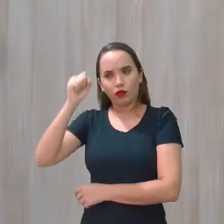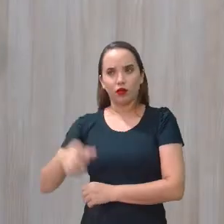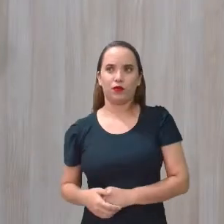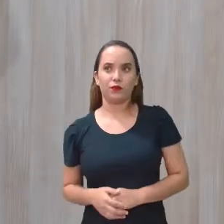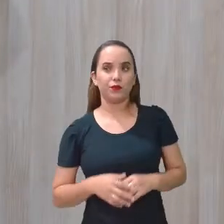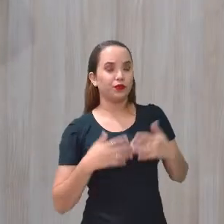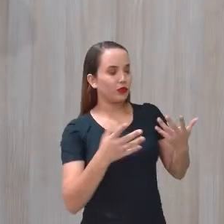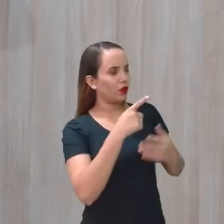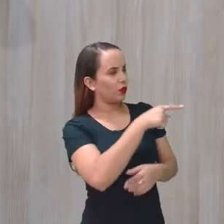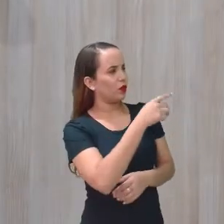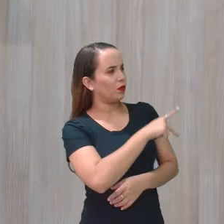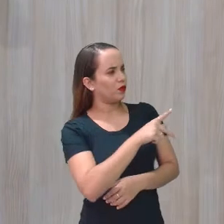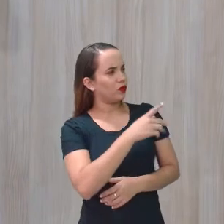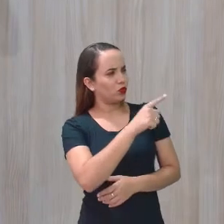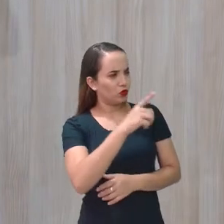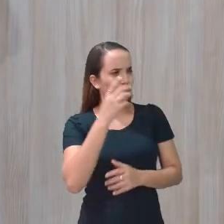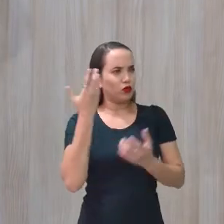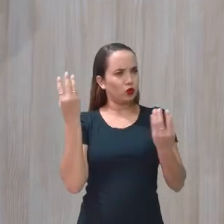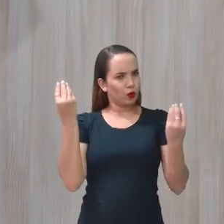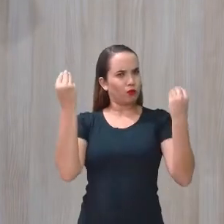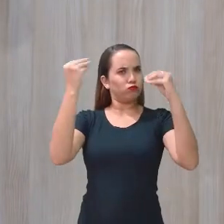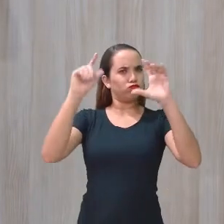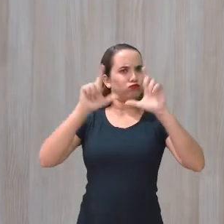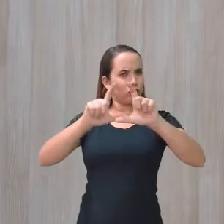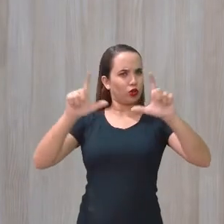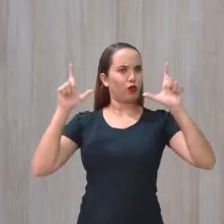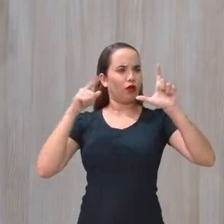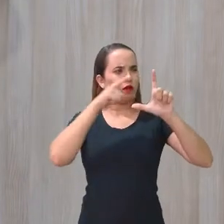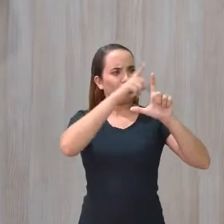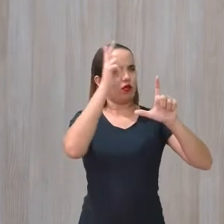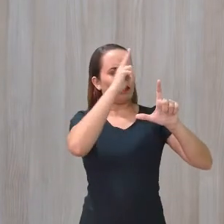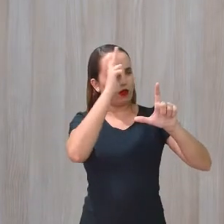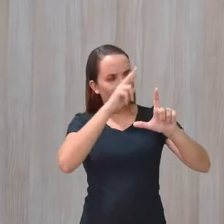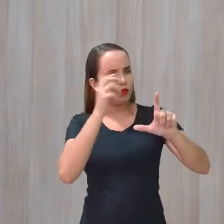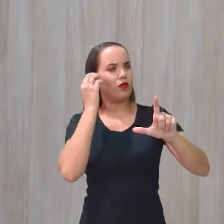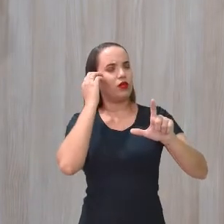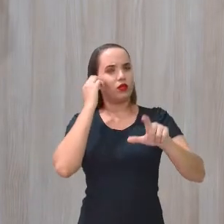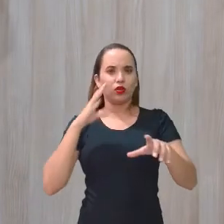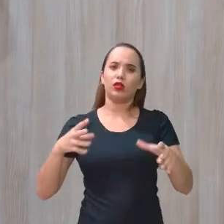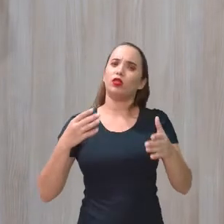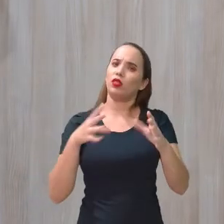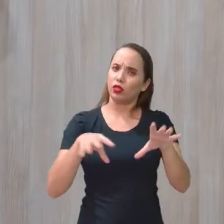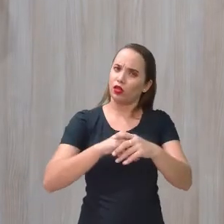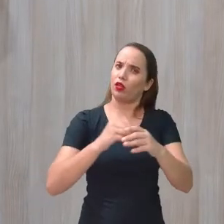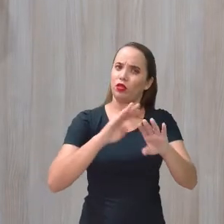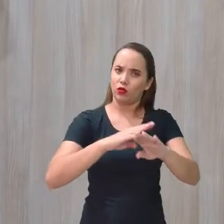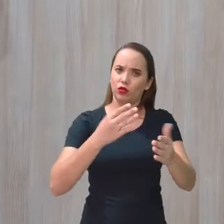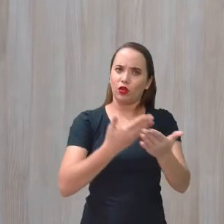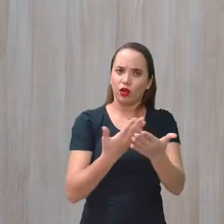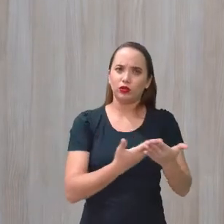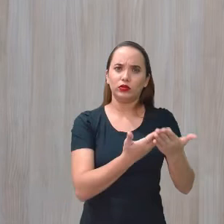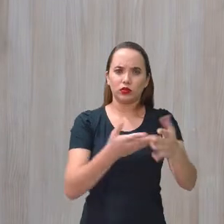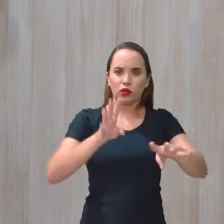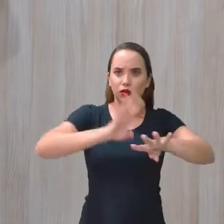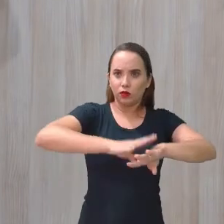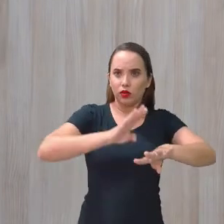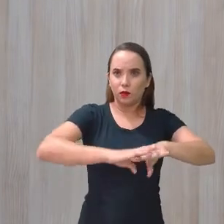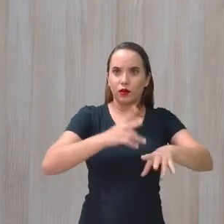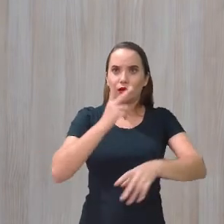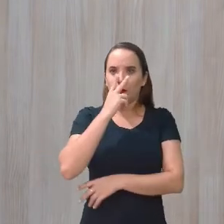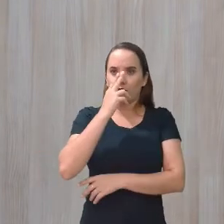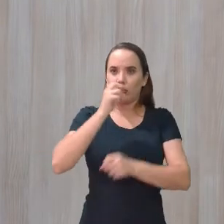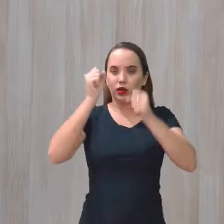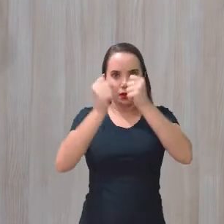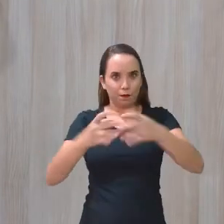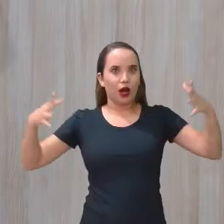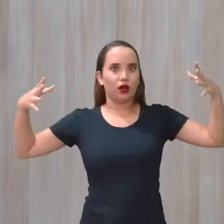na tela aí, você vai lembrando assim de, por exemplo, que nas aulas de matemática, muitas vezes, parecia matemática, né? O professor botava